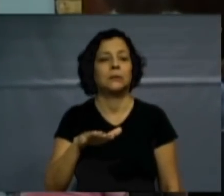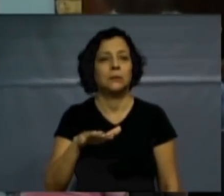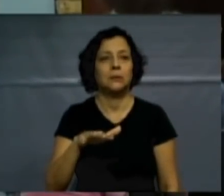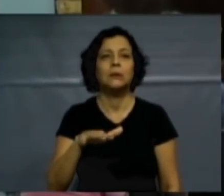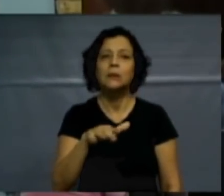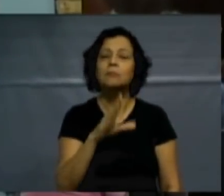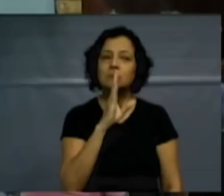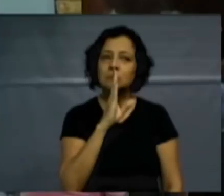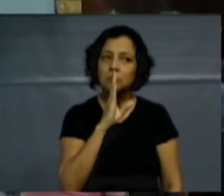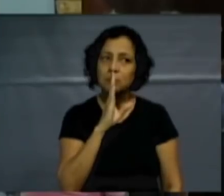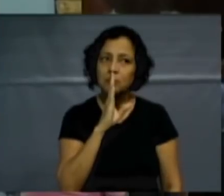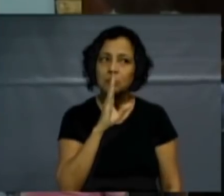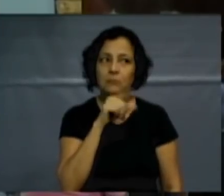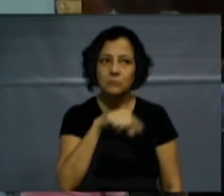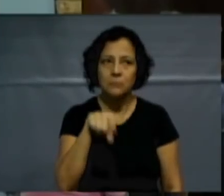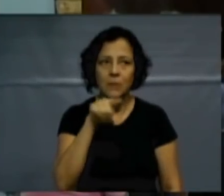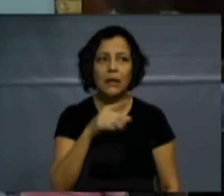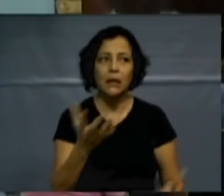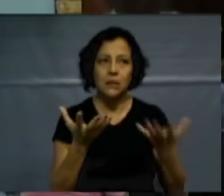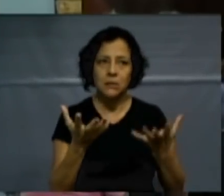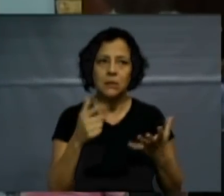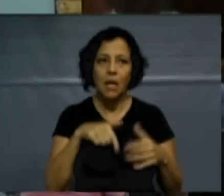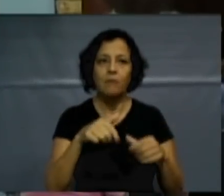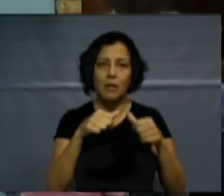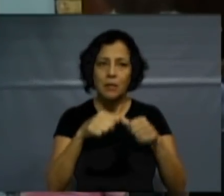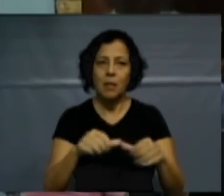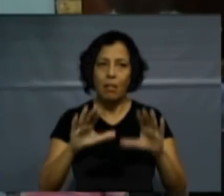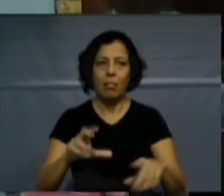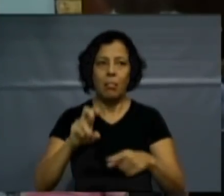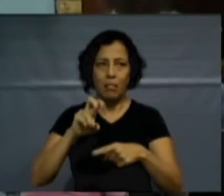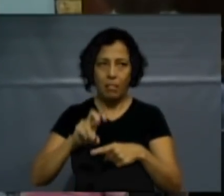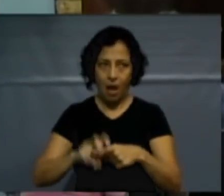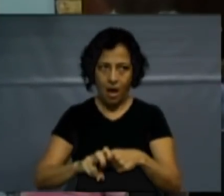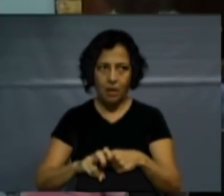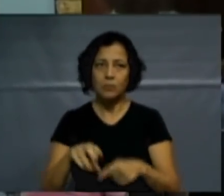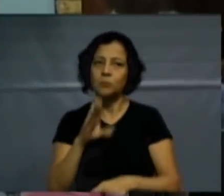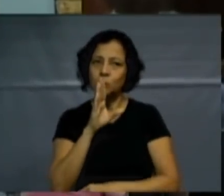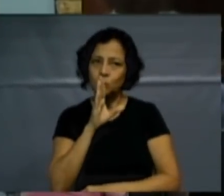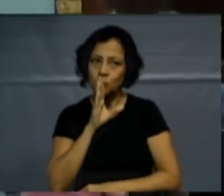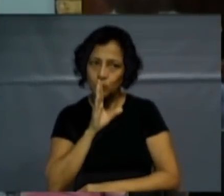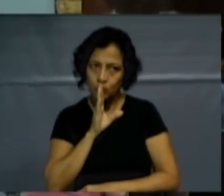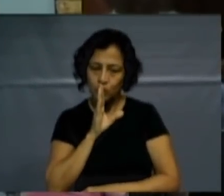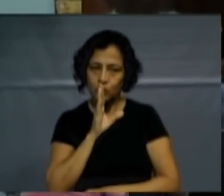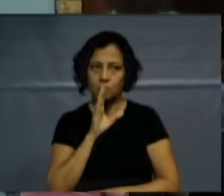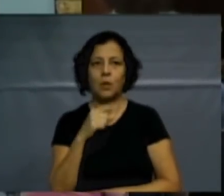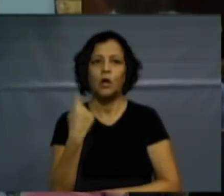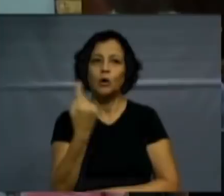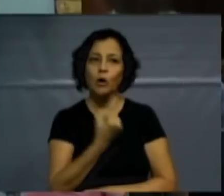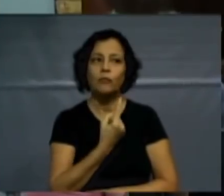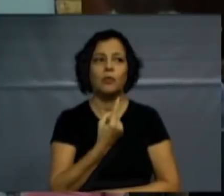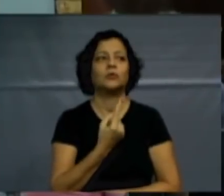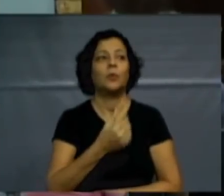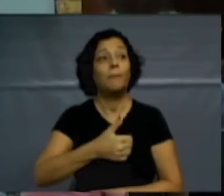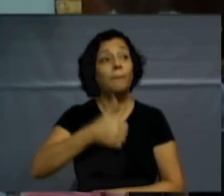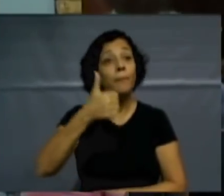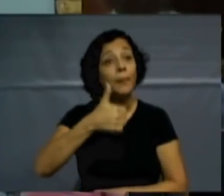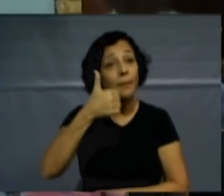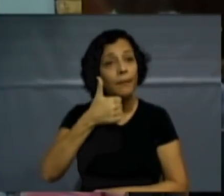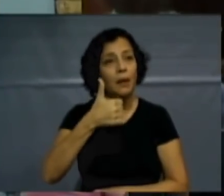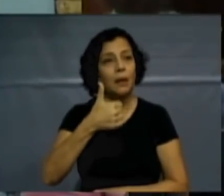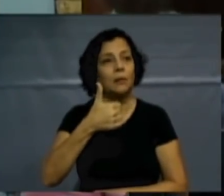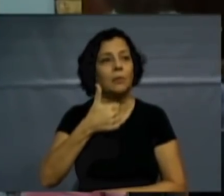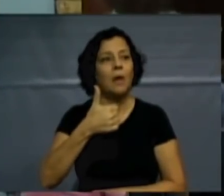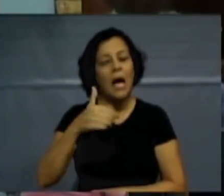o silêncio, porque o silêncio também é prece. Então, nós vamos primeiro atender